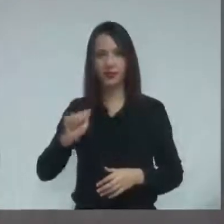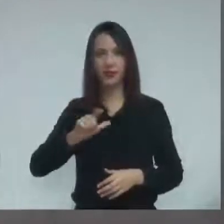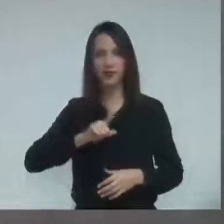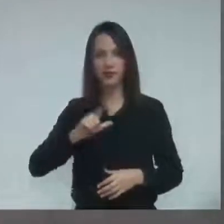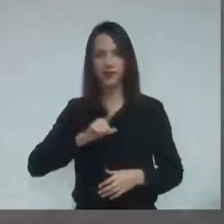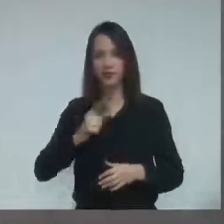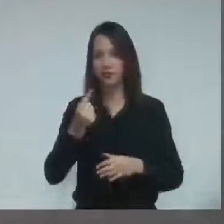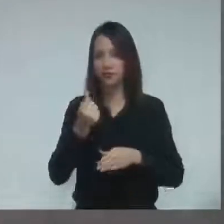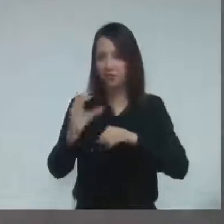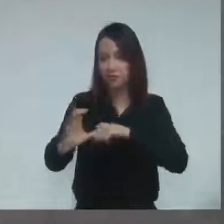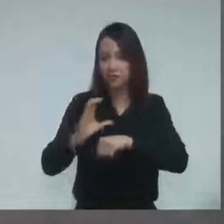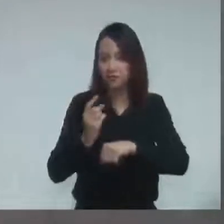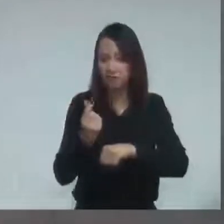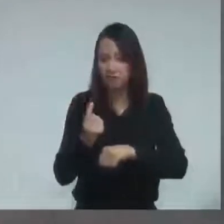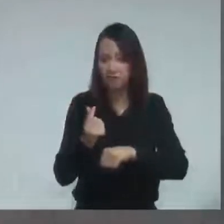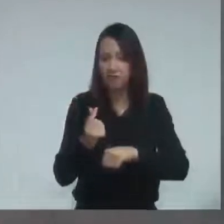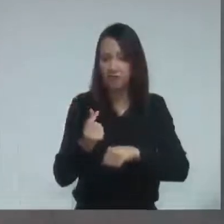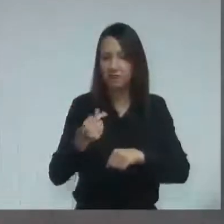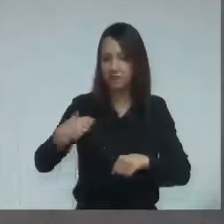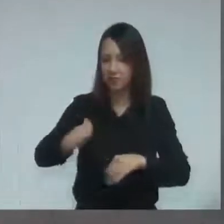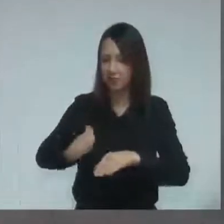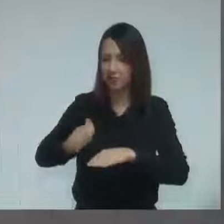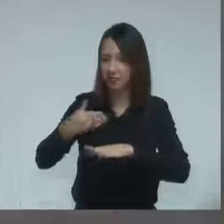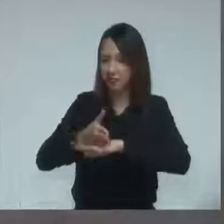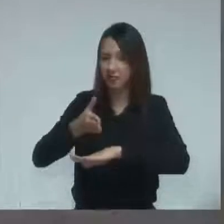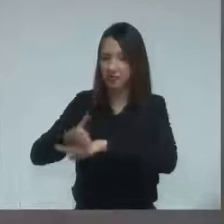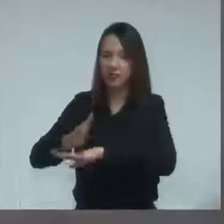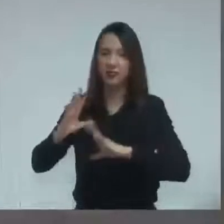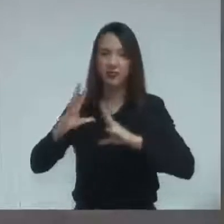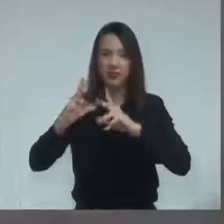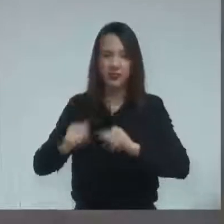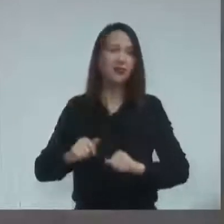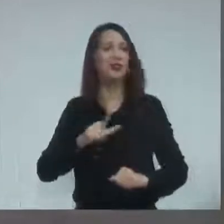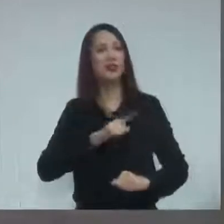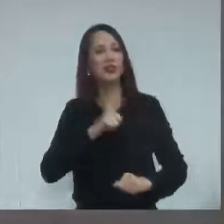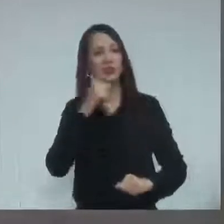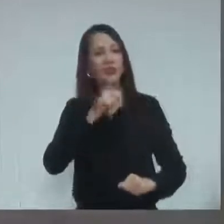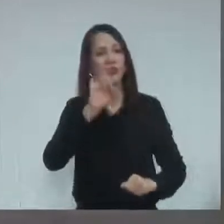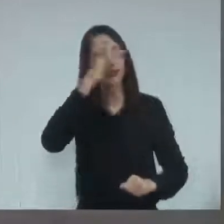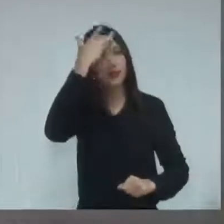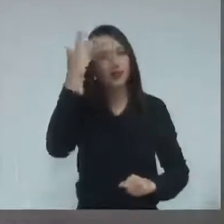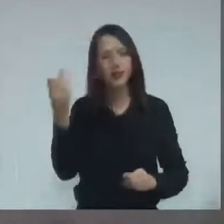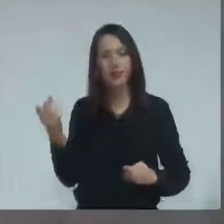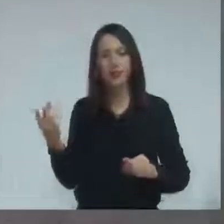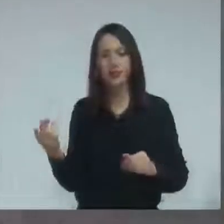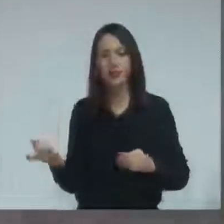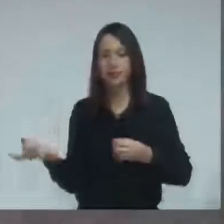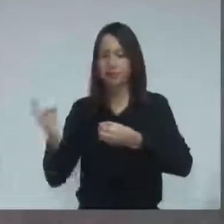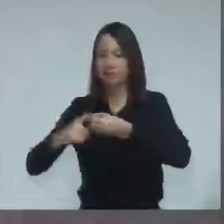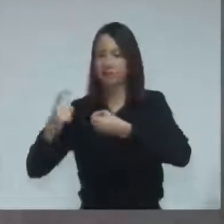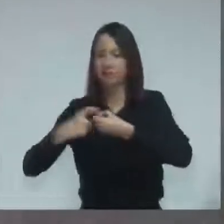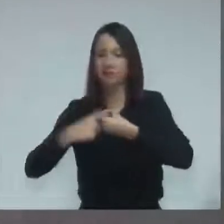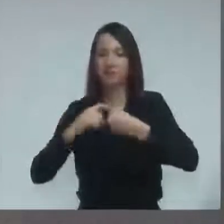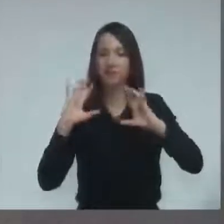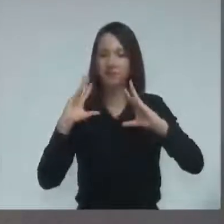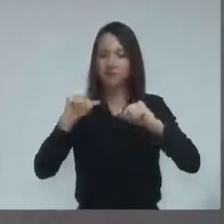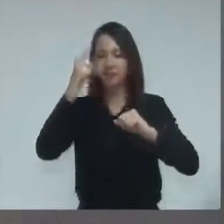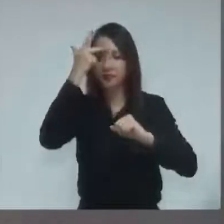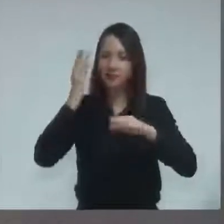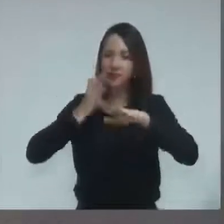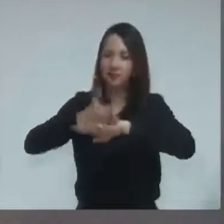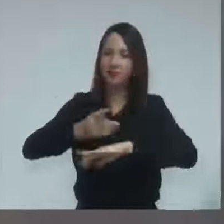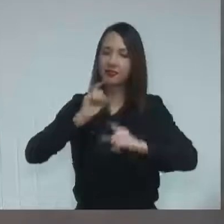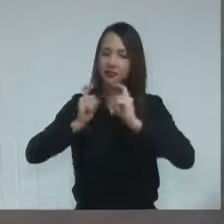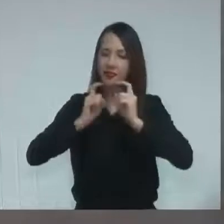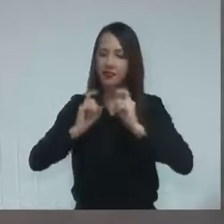fundo seja público e que tenha a participação de todos, não necessariamente aqueles que têm voto, que são membros de entidade, mas todo mundo pode participar da reunião do